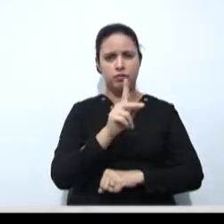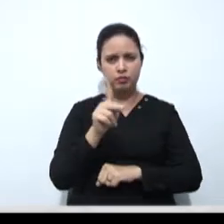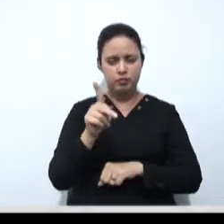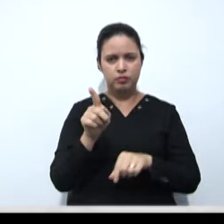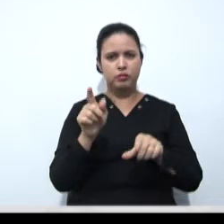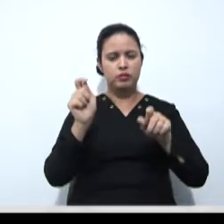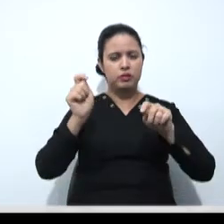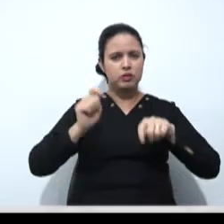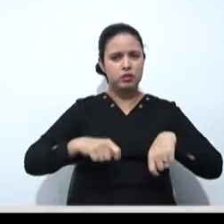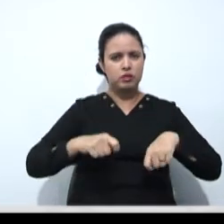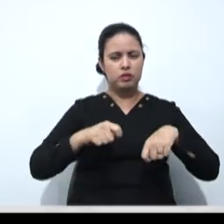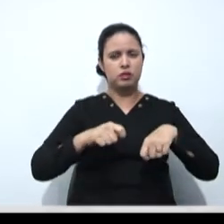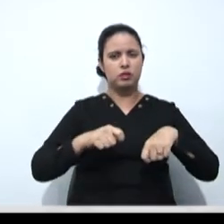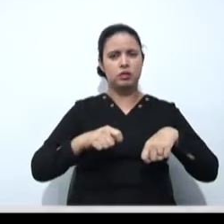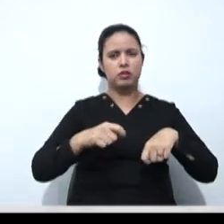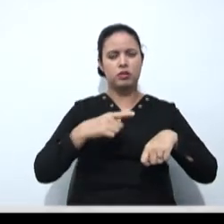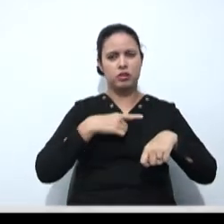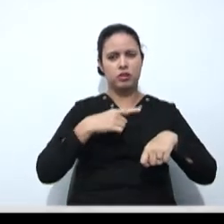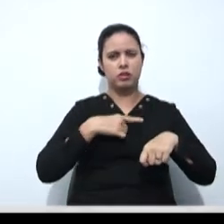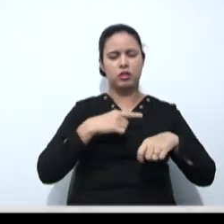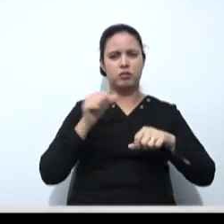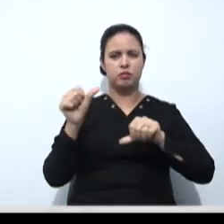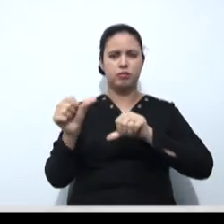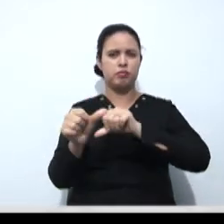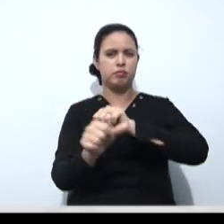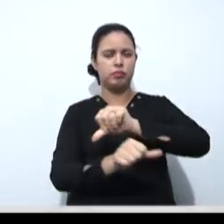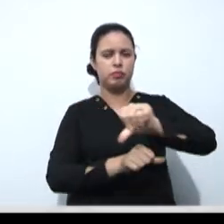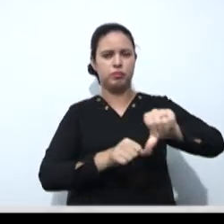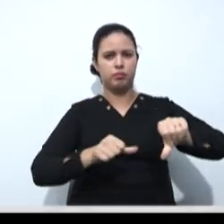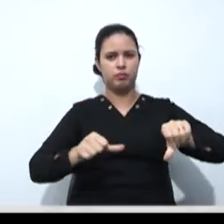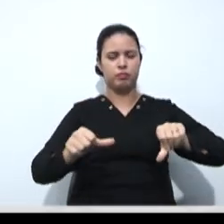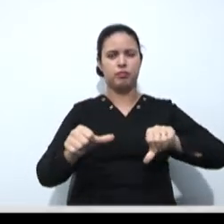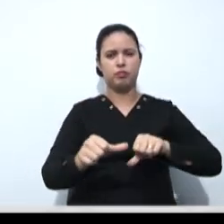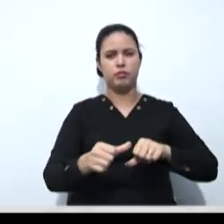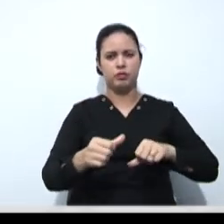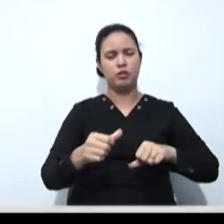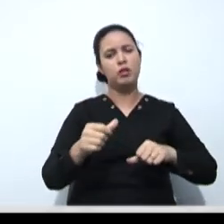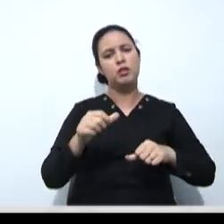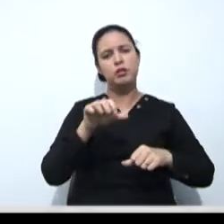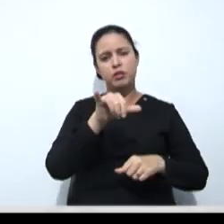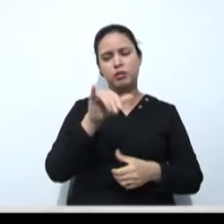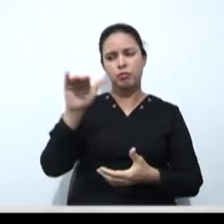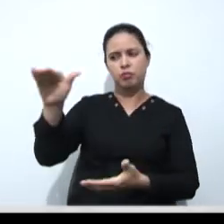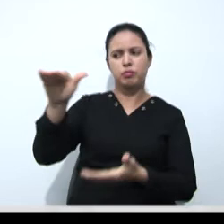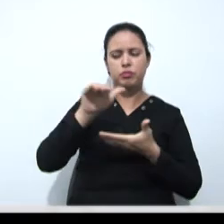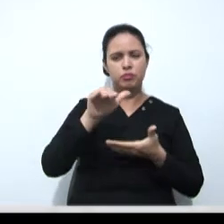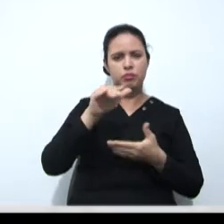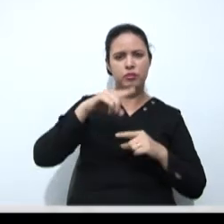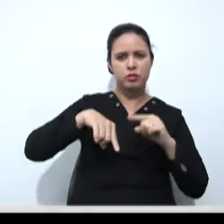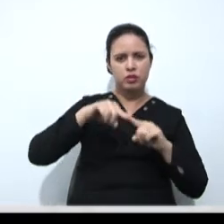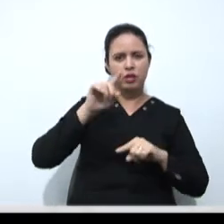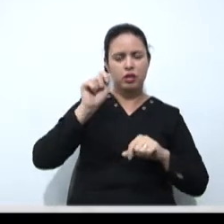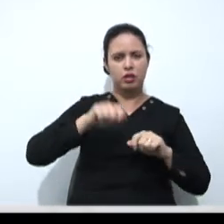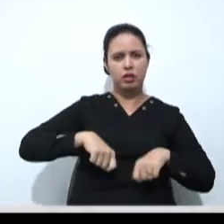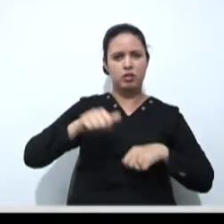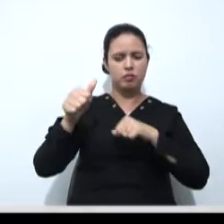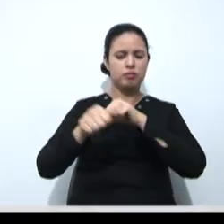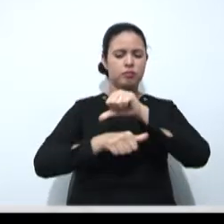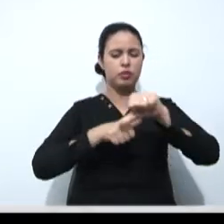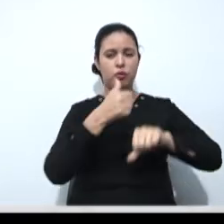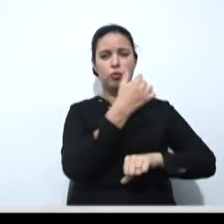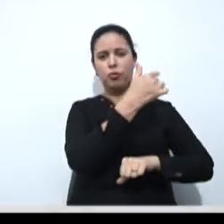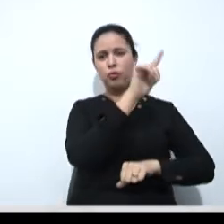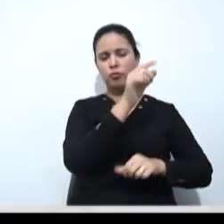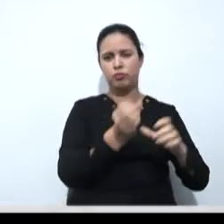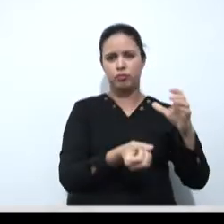eles passam por uma espécie de transformação, né? Se eu recebo materiais, eu posso produzir outros materiais, se eu